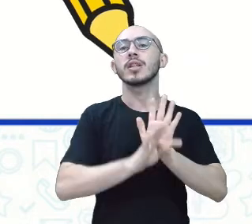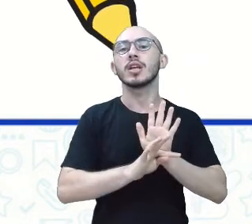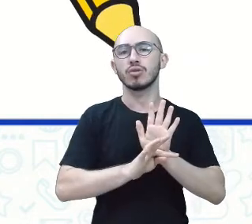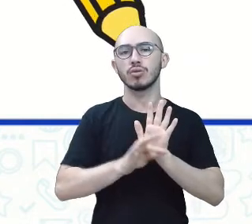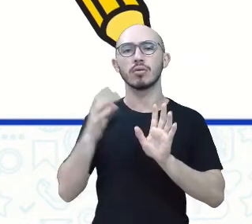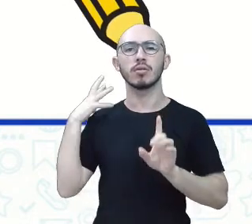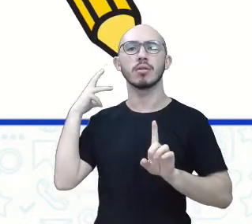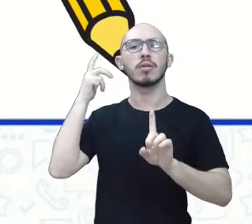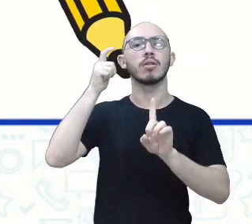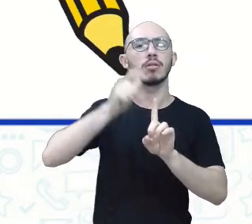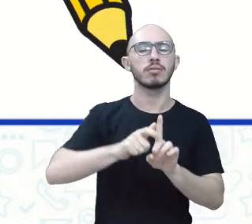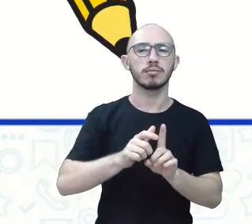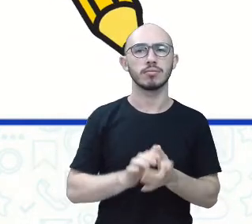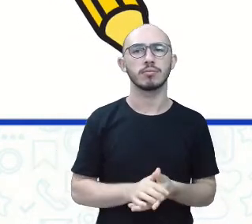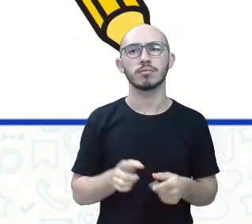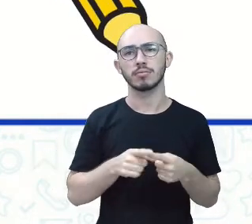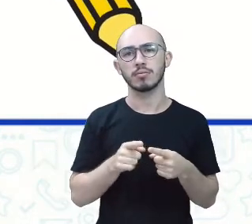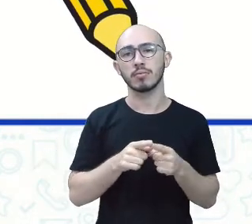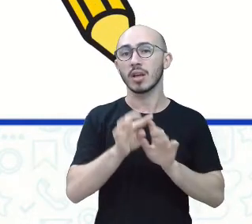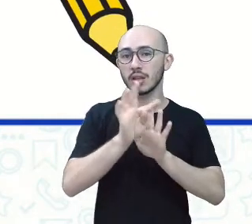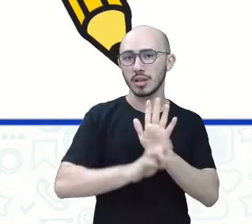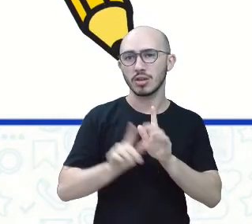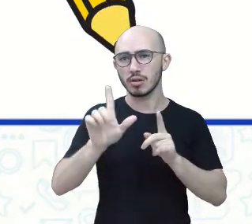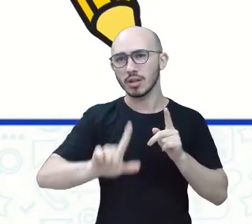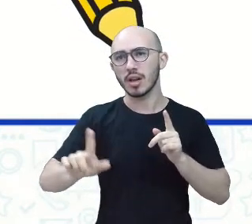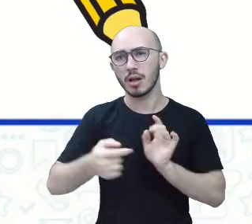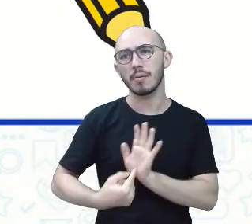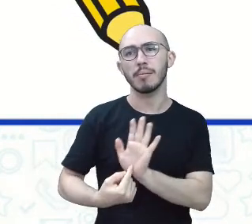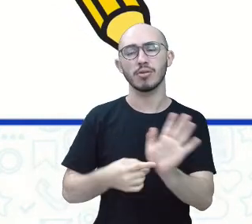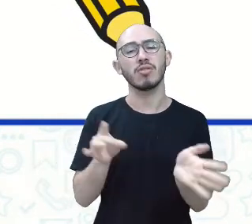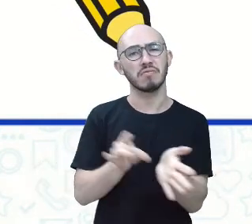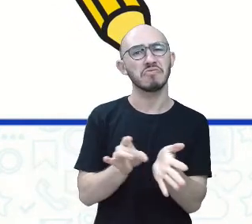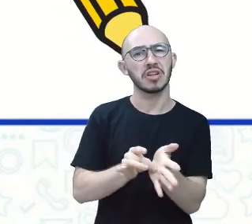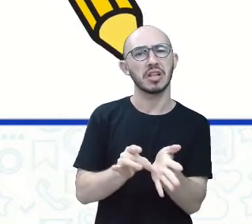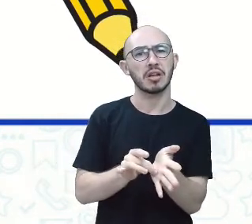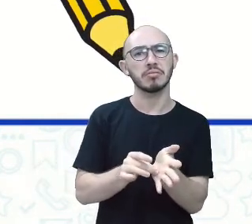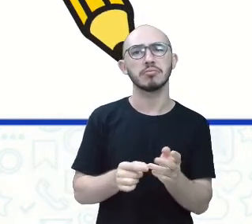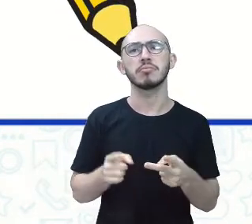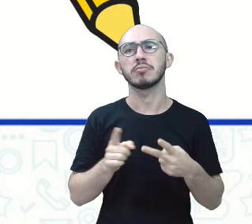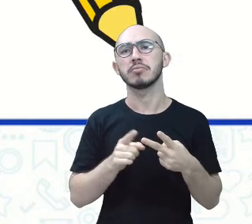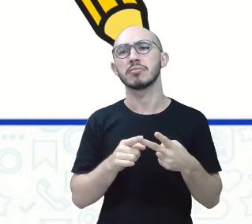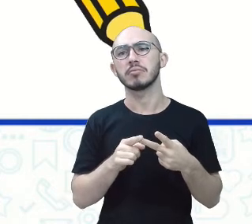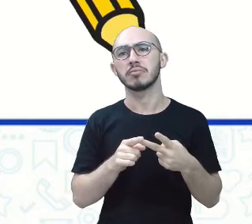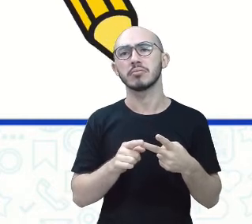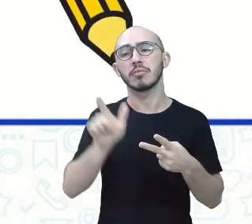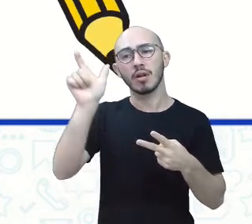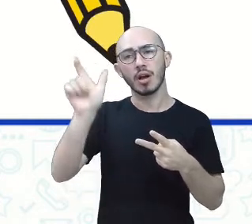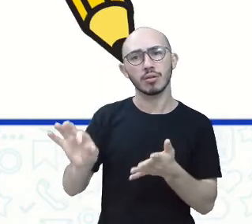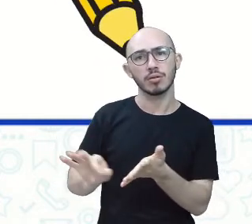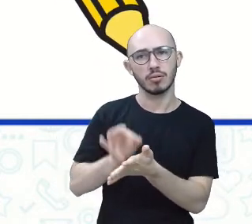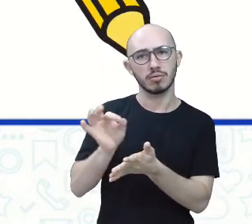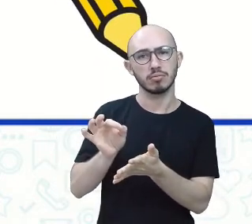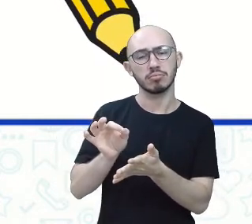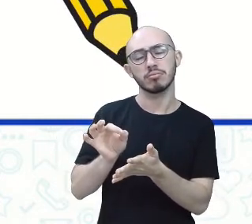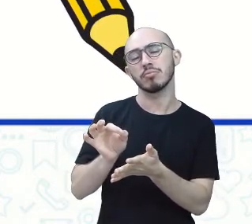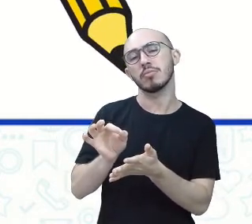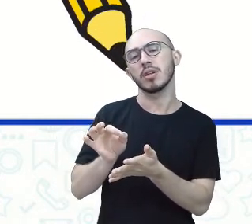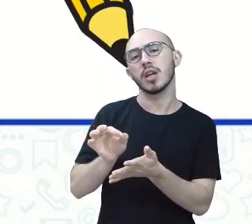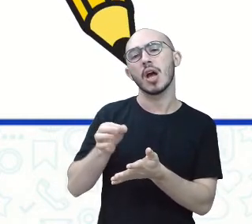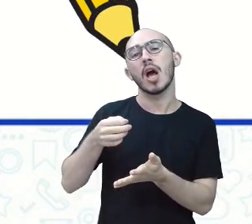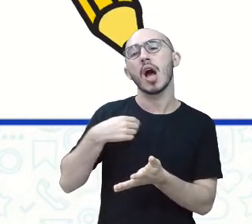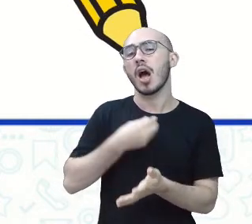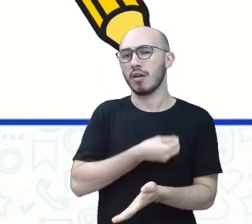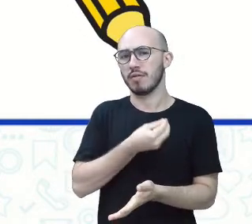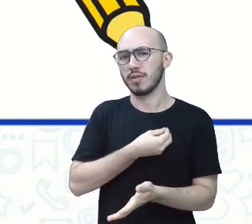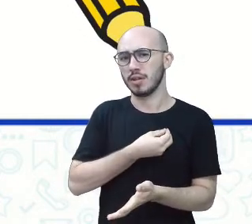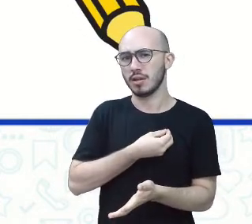texto literário porque conta fatos reais? Biógrafo escreve sobre a vida do poeta? A